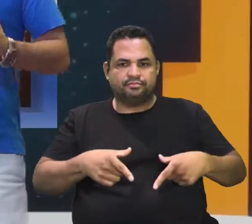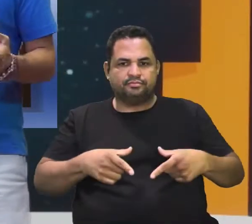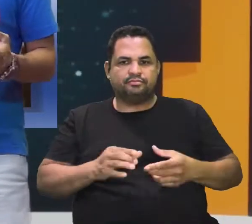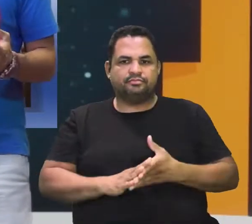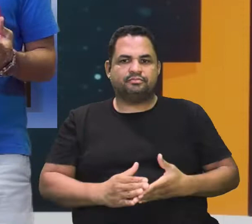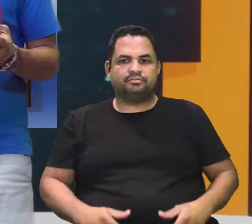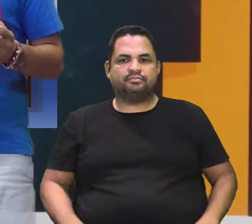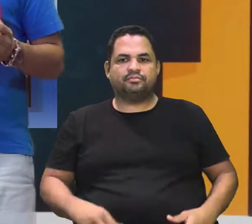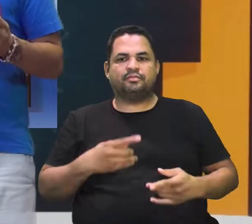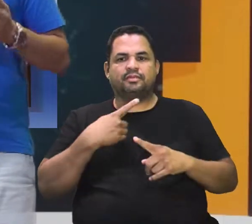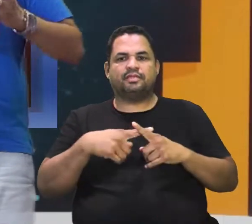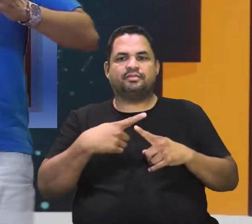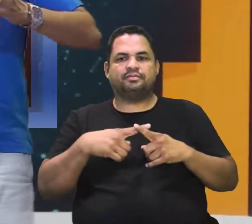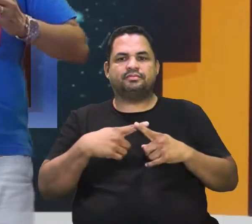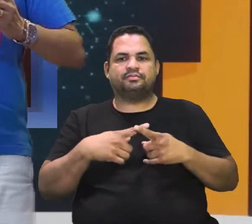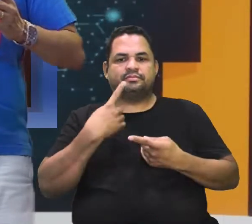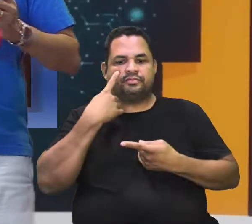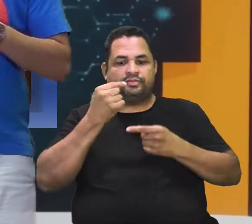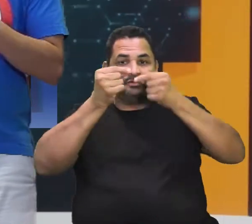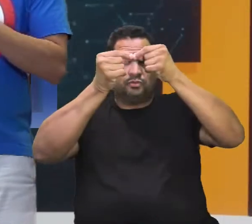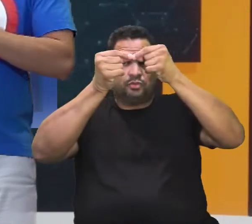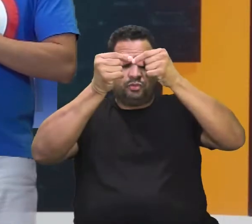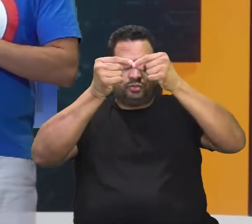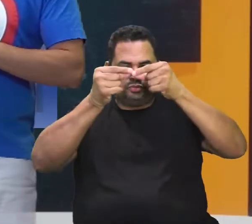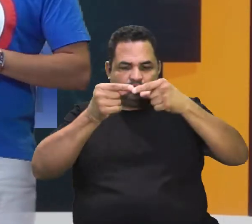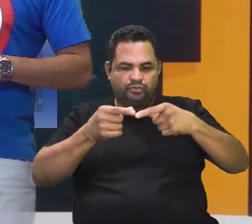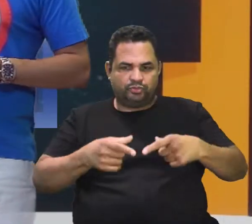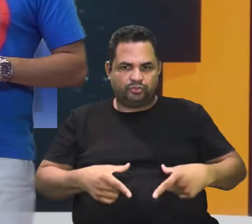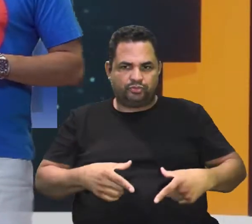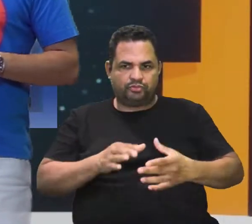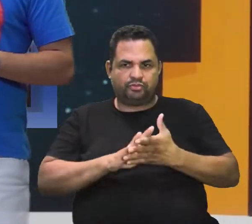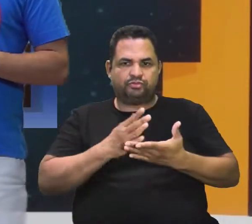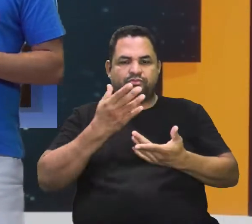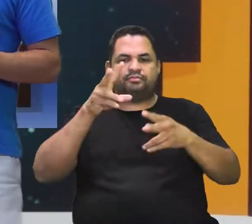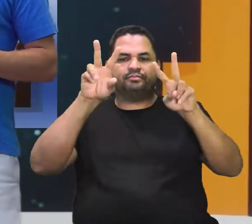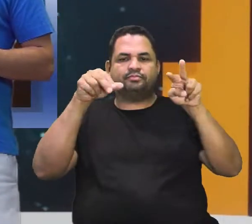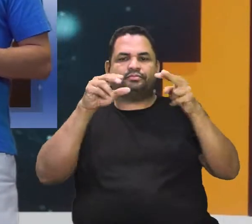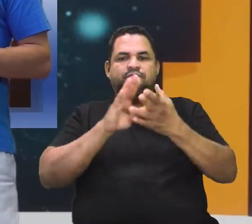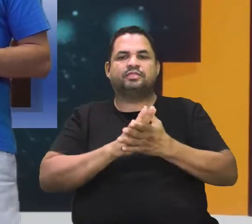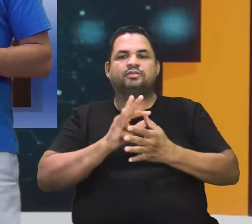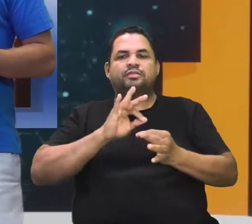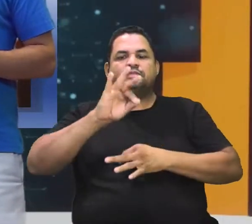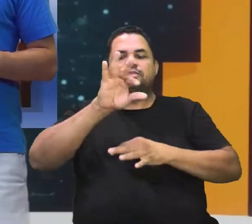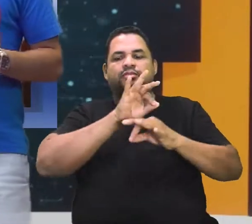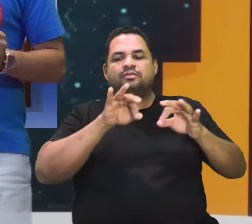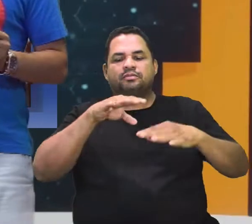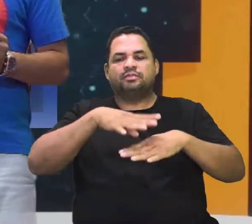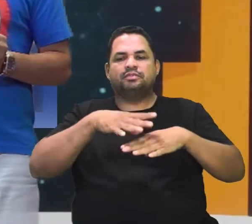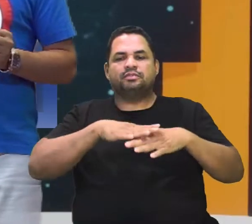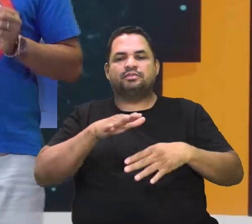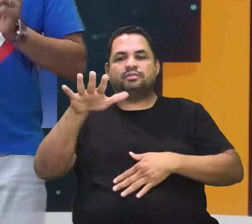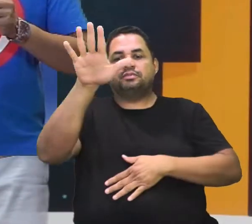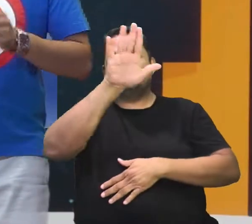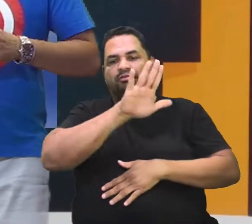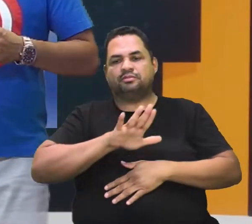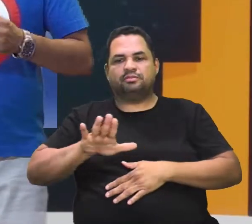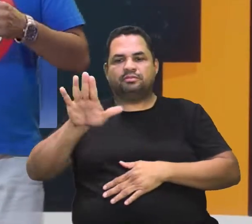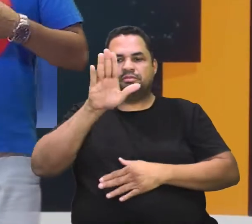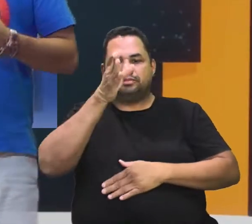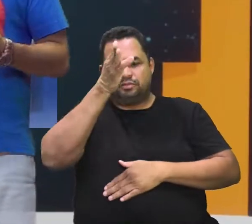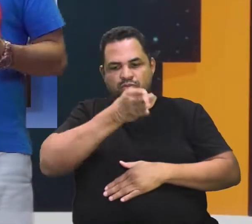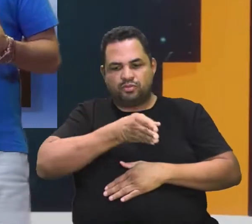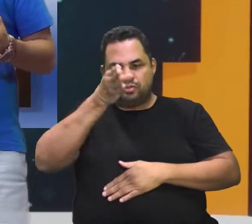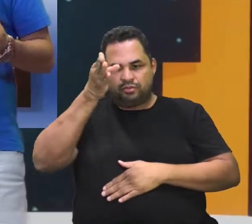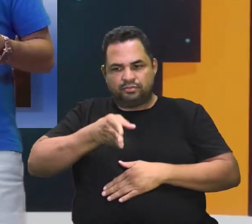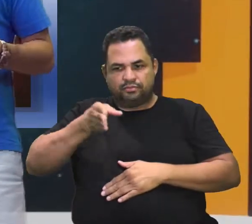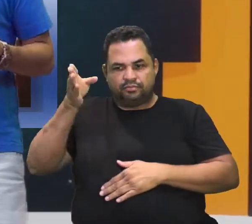é cônicas, porque pegamos um cone, assunto de geometria espacial, e fizemos alguns cortes. E nesses cortes